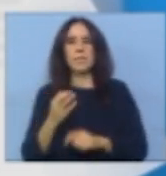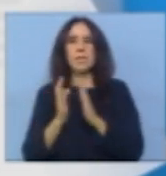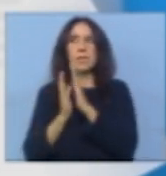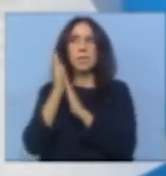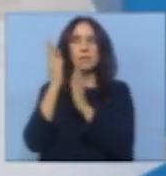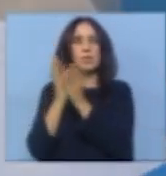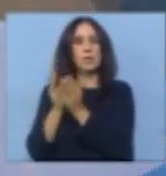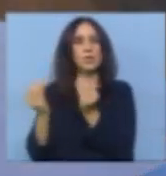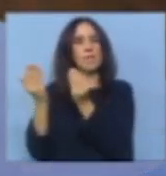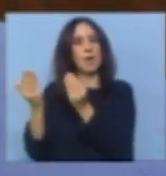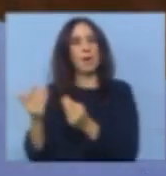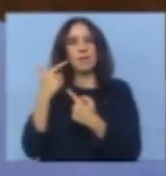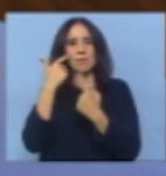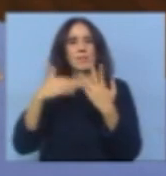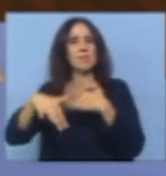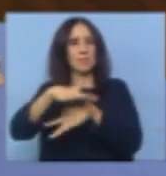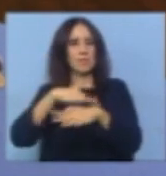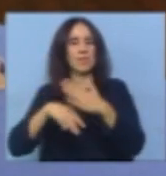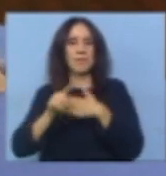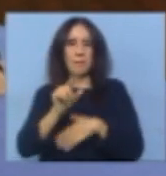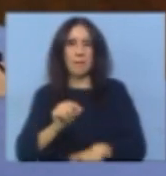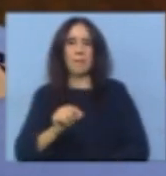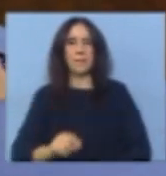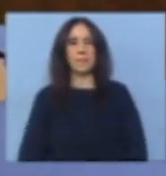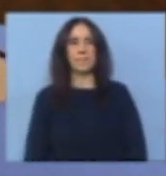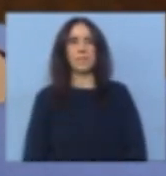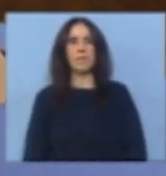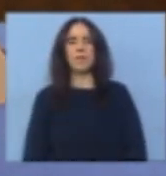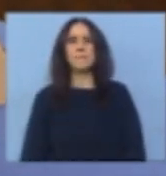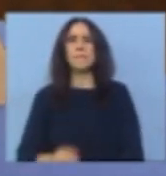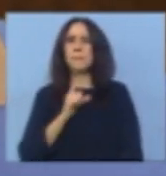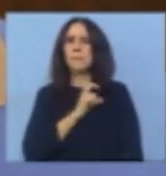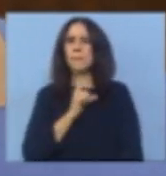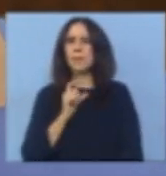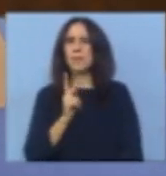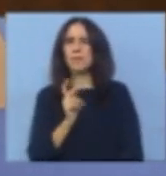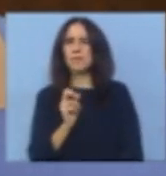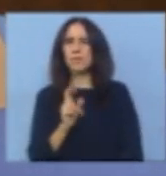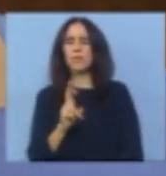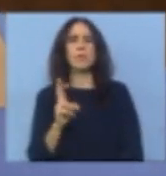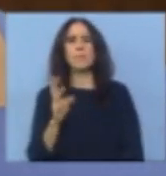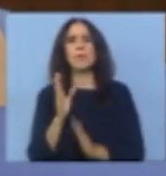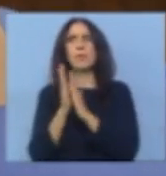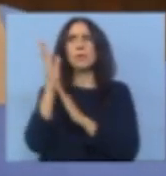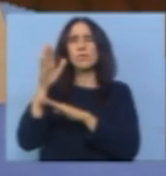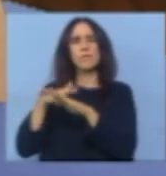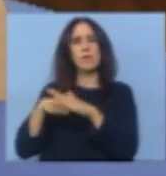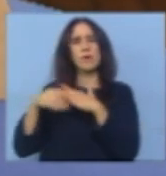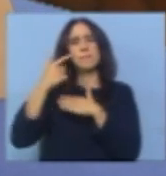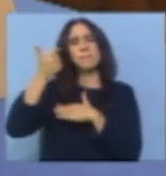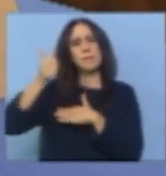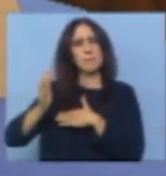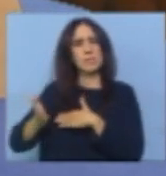Deus também na praça pública. Padre Vítor, de alguma forma também é preciso saber ler a ação de Deus, às vezes